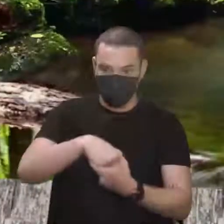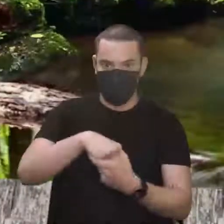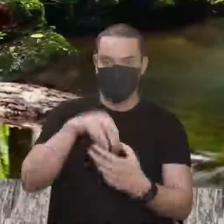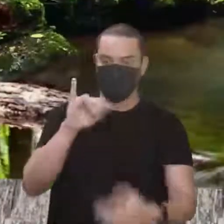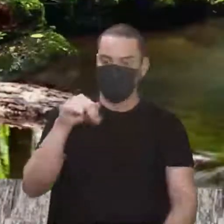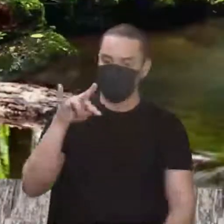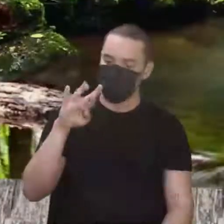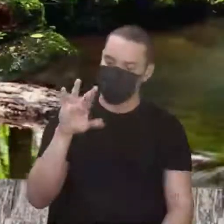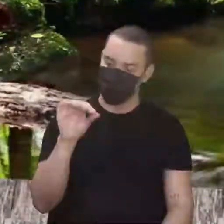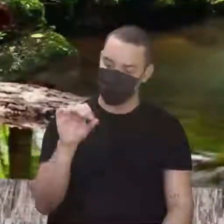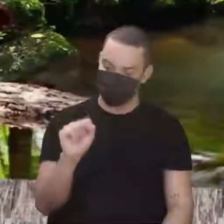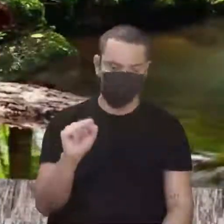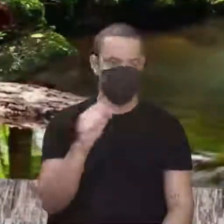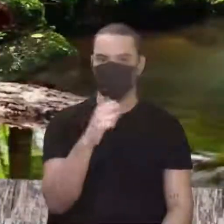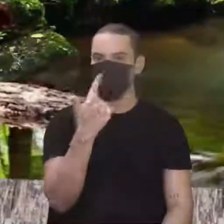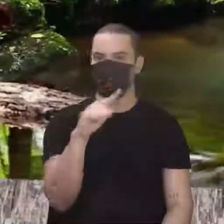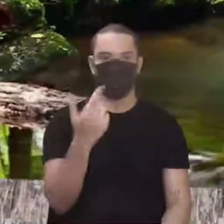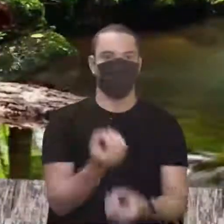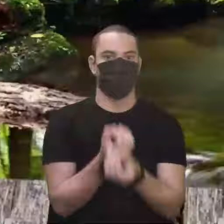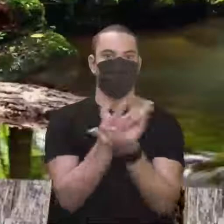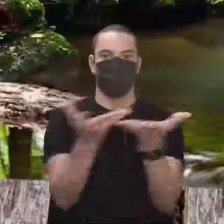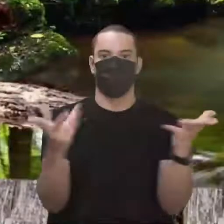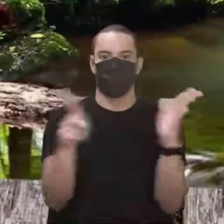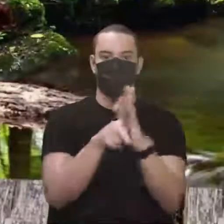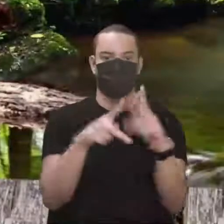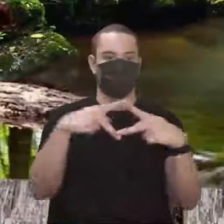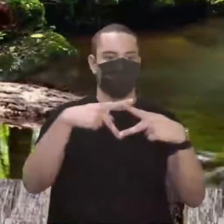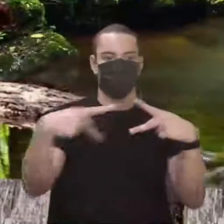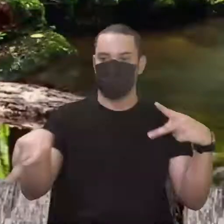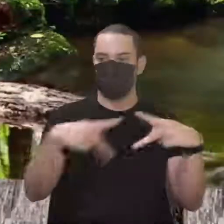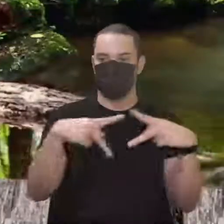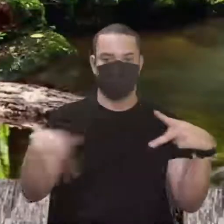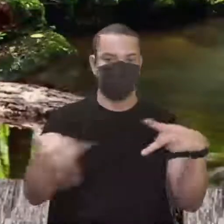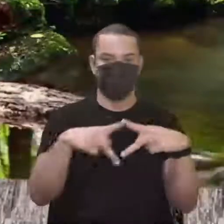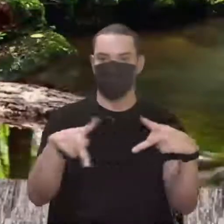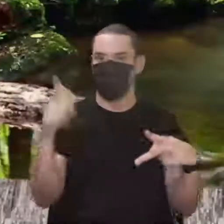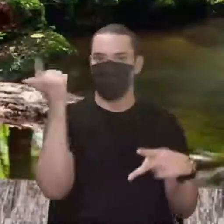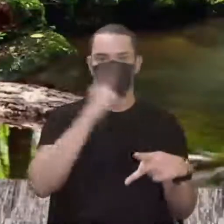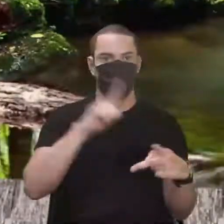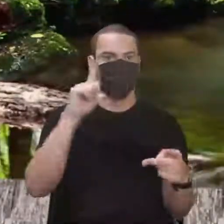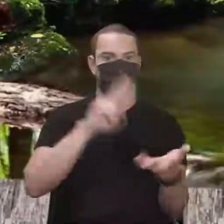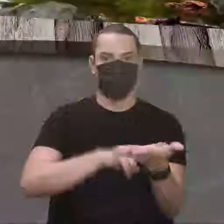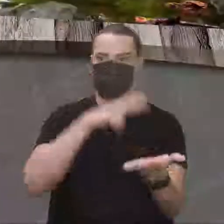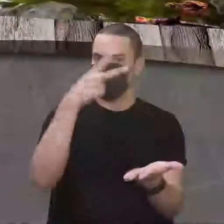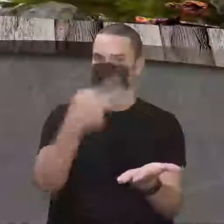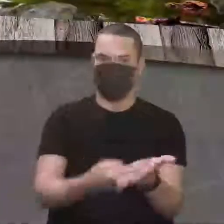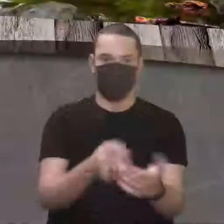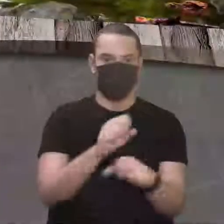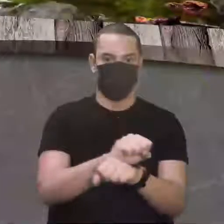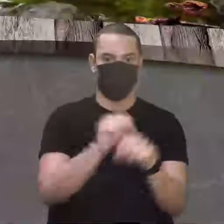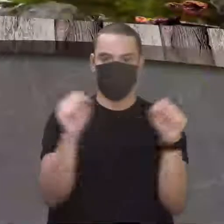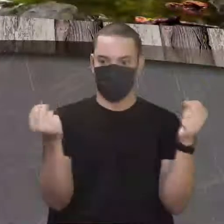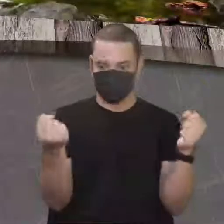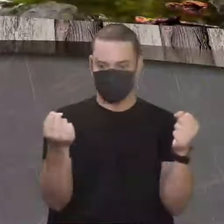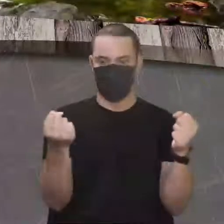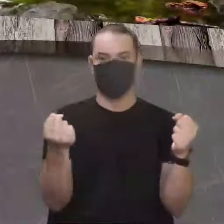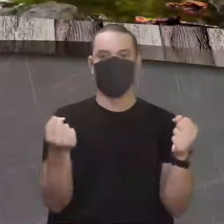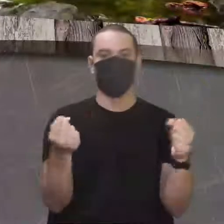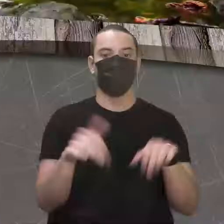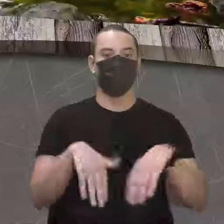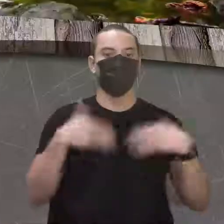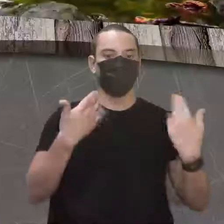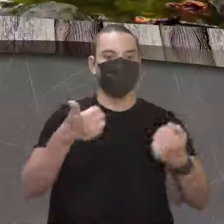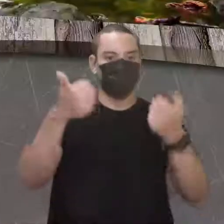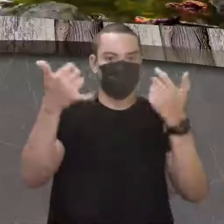de introns, não vão se expressar nas proteínas, não serão traduzidas. Tranquilo? E aí a gente fala